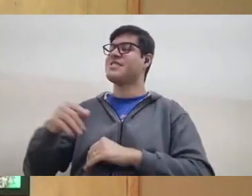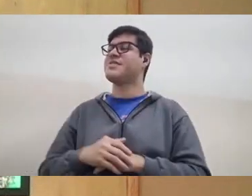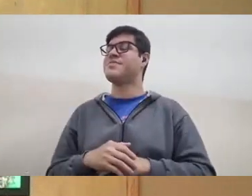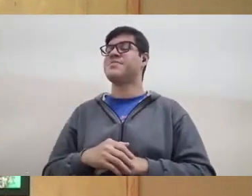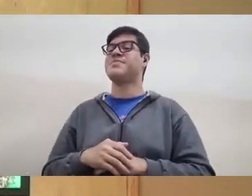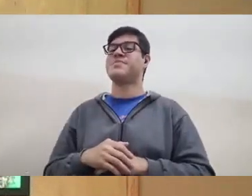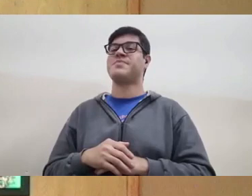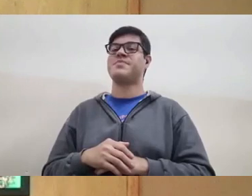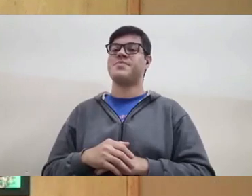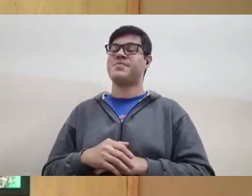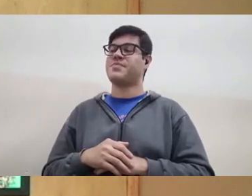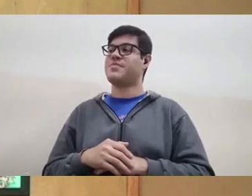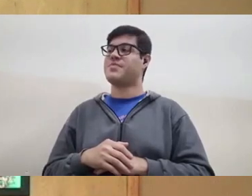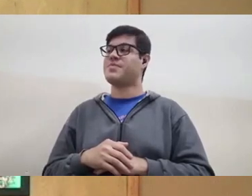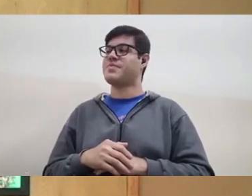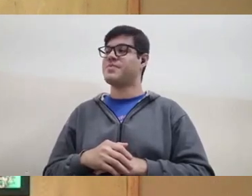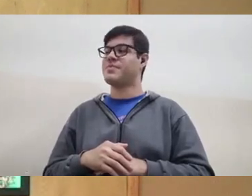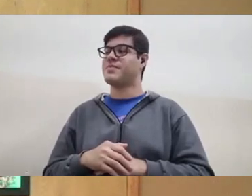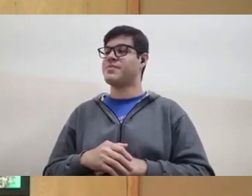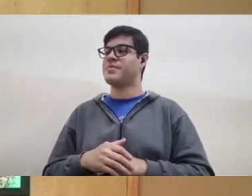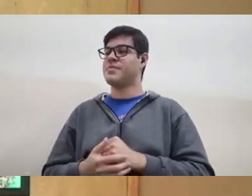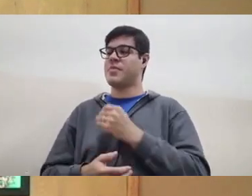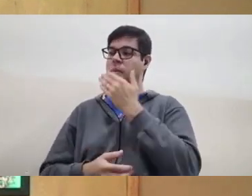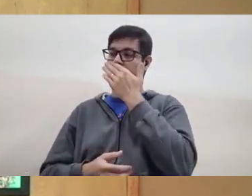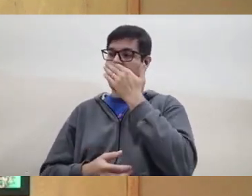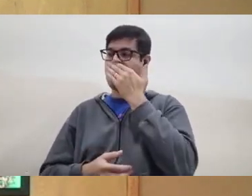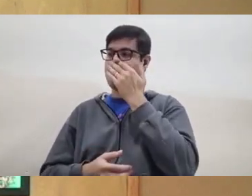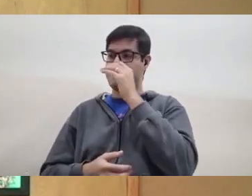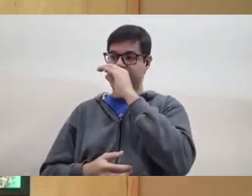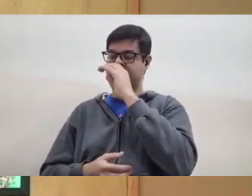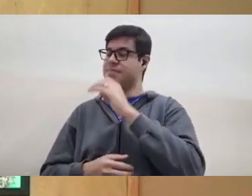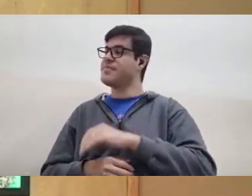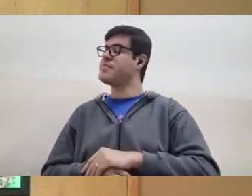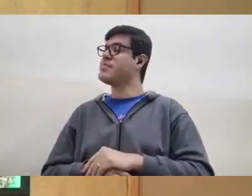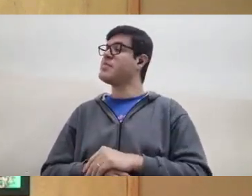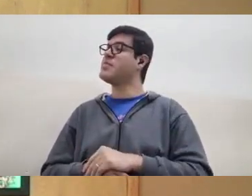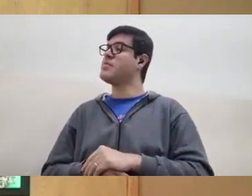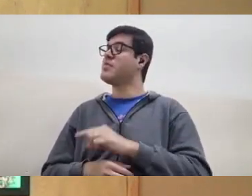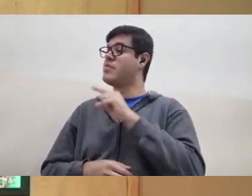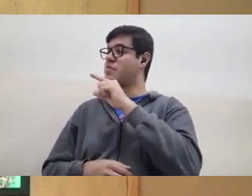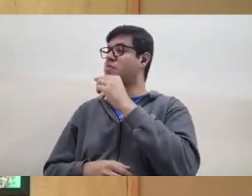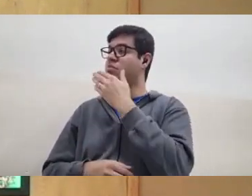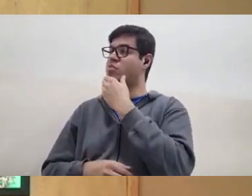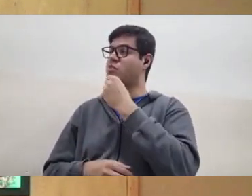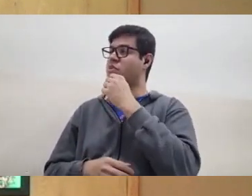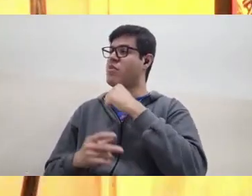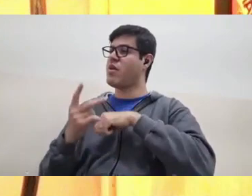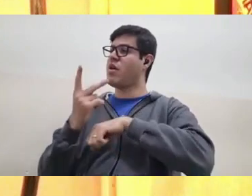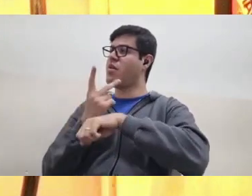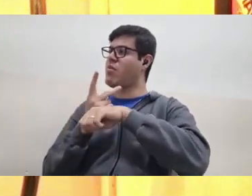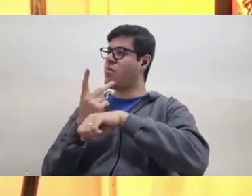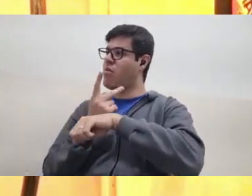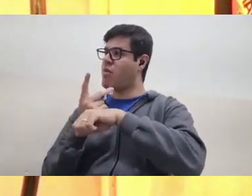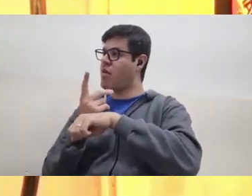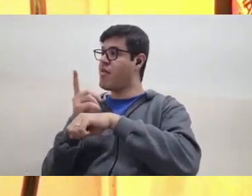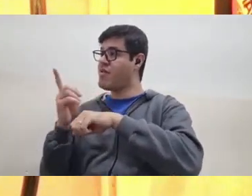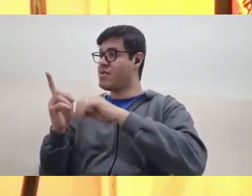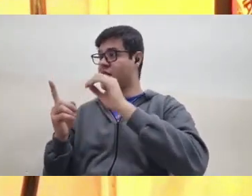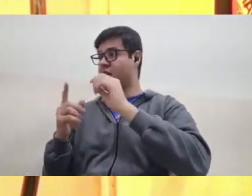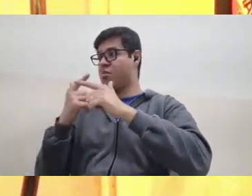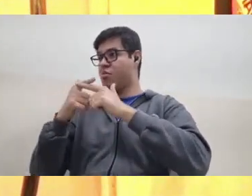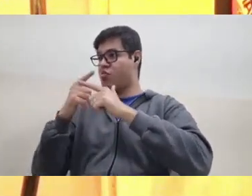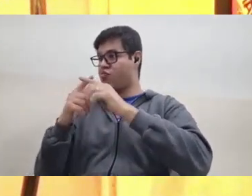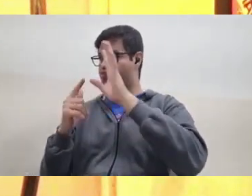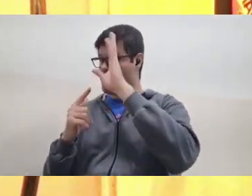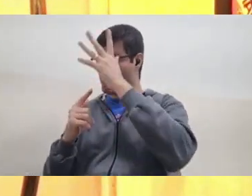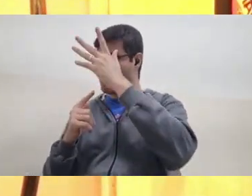onde vai o pessoal fica ligando e você é muito procurado você resolve os problemas não